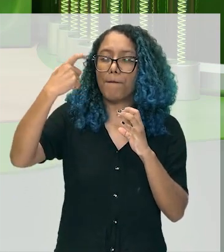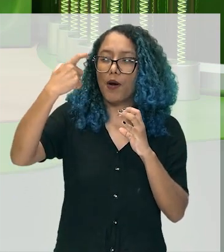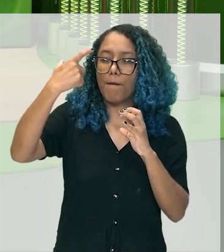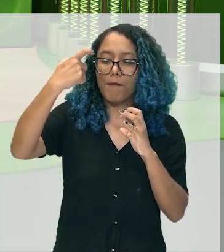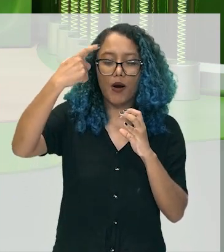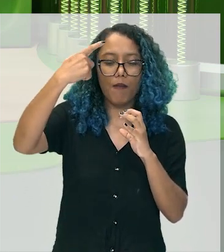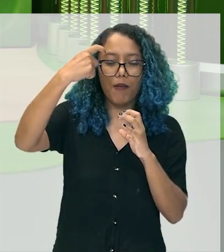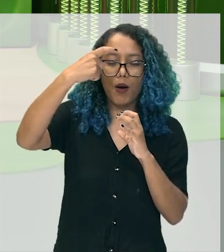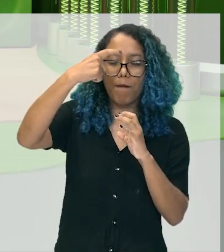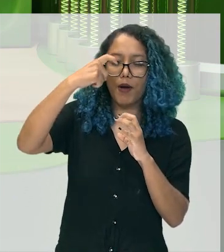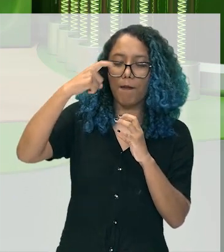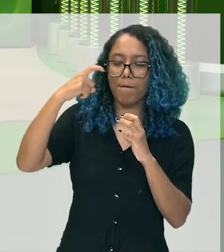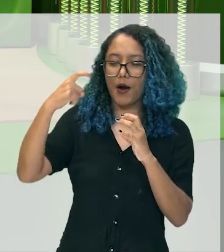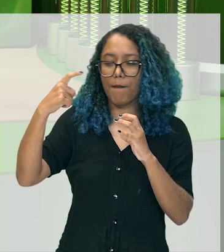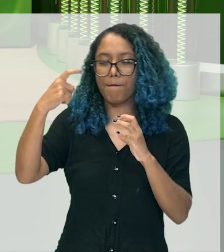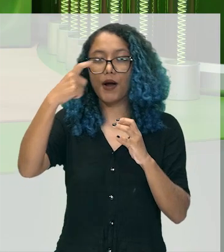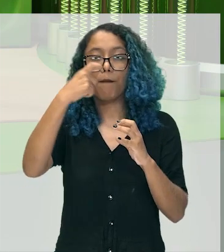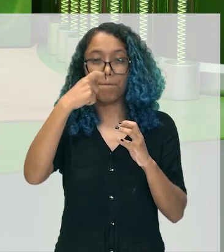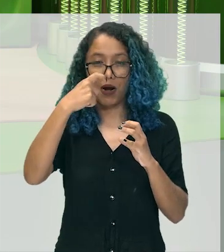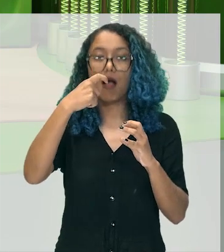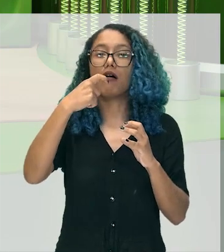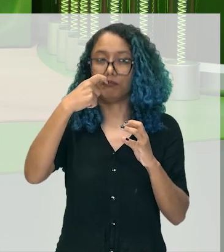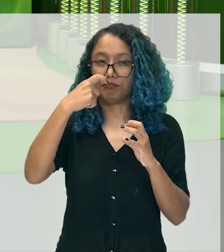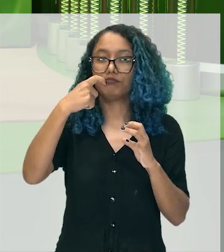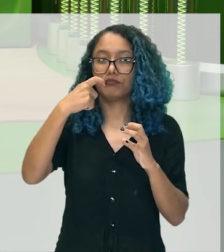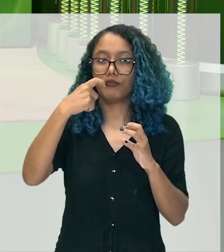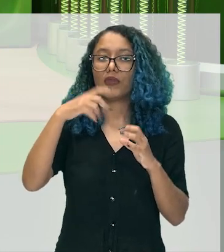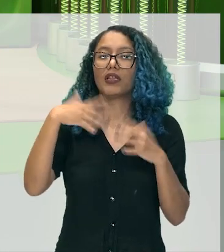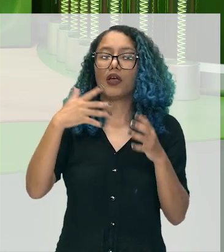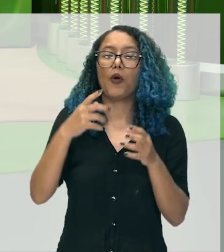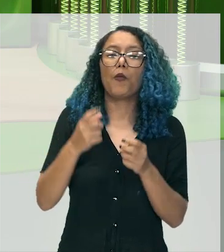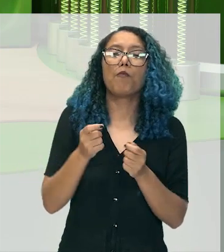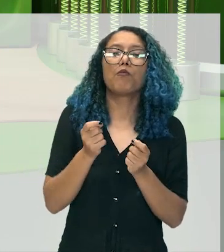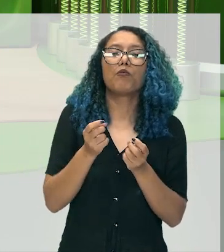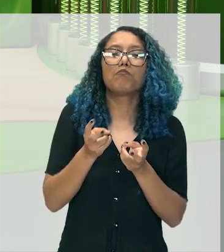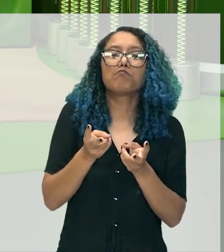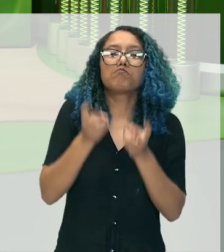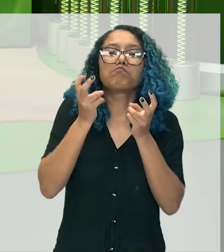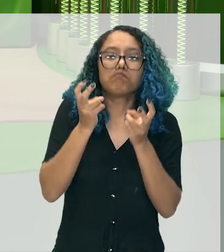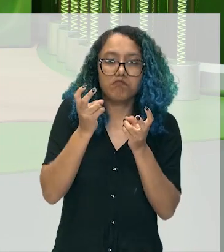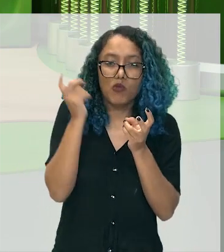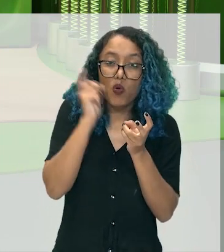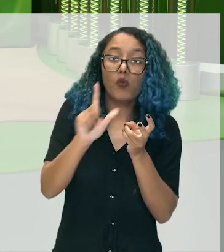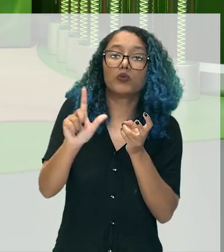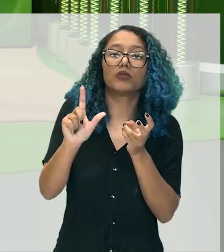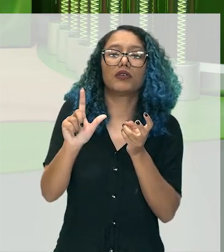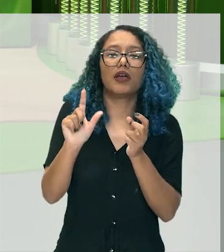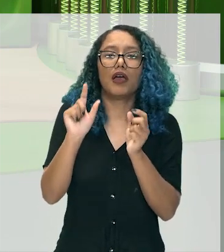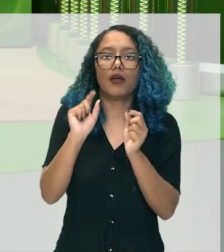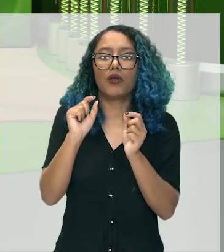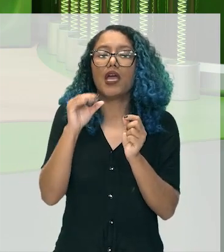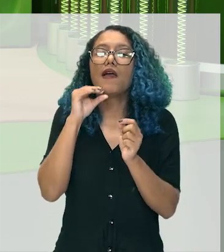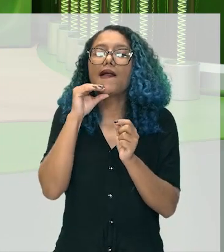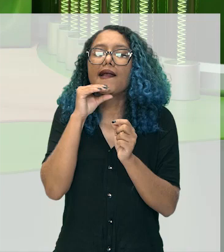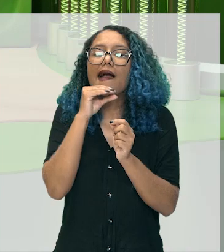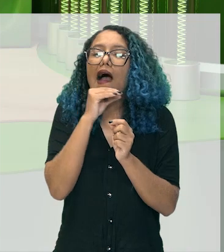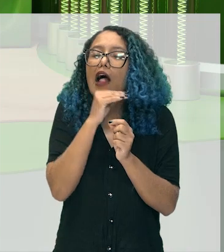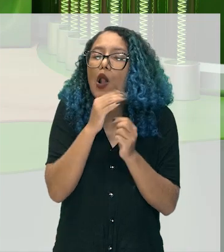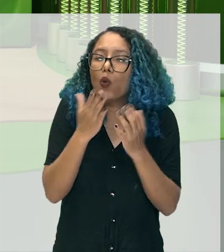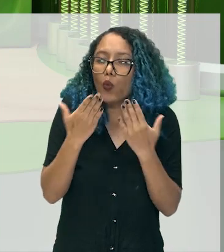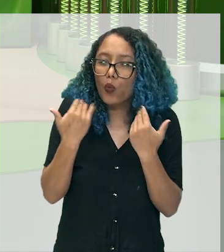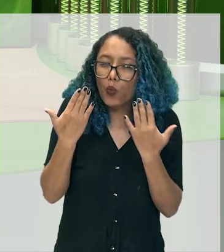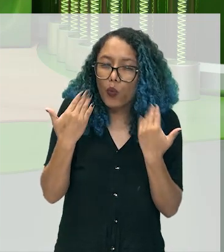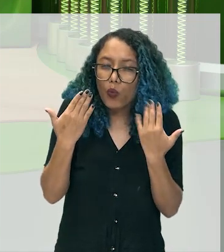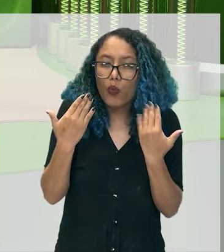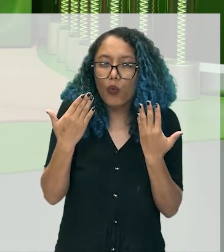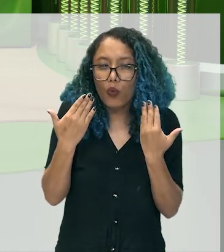ficam fotografando a Terra e aí eles conseguem captar esse calor que está sendo